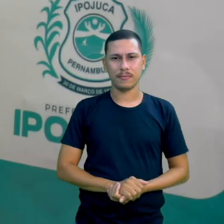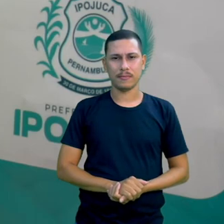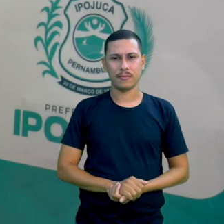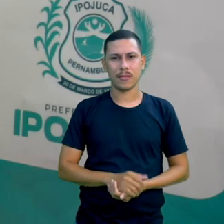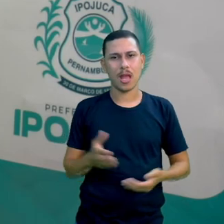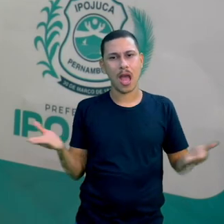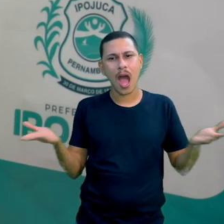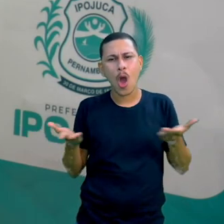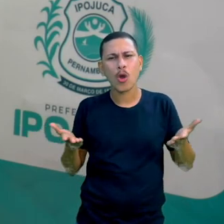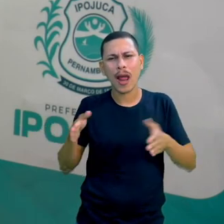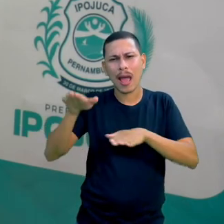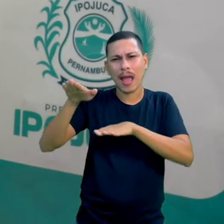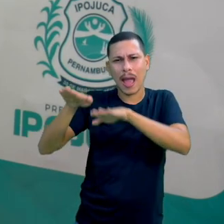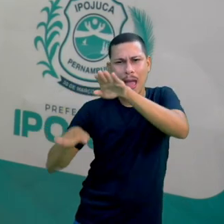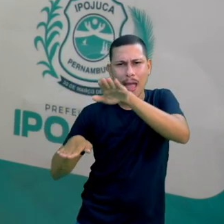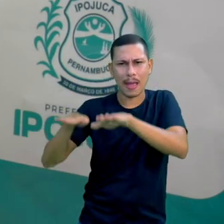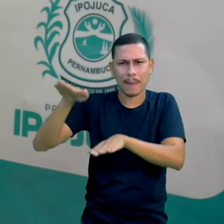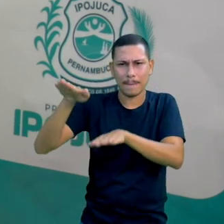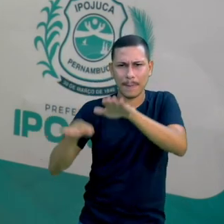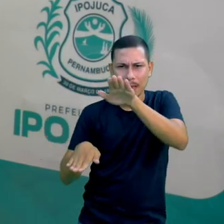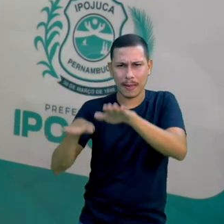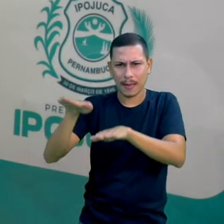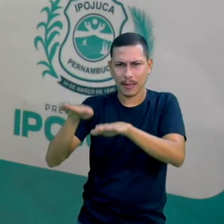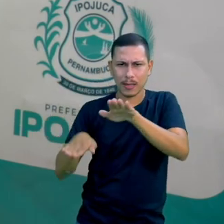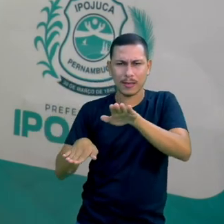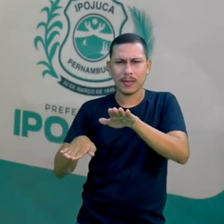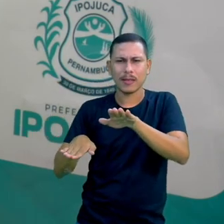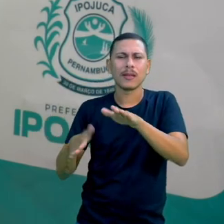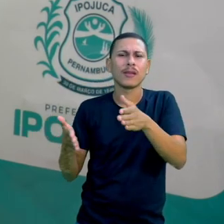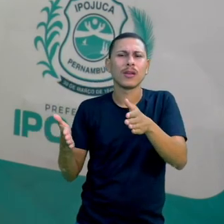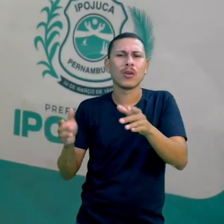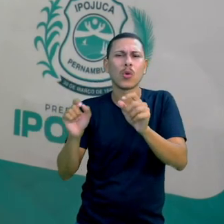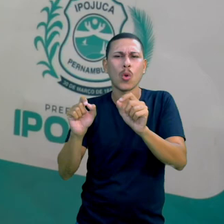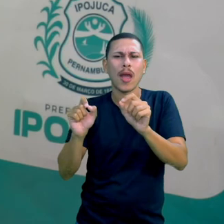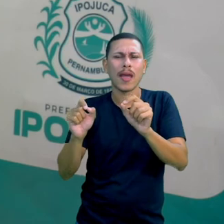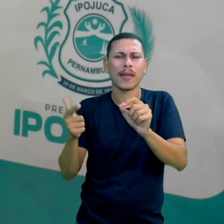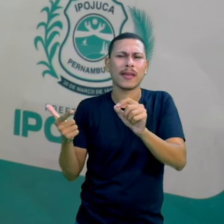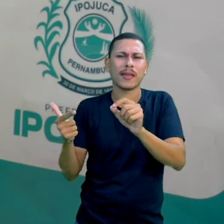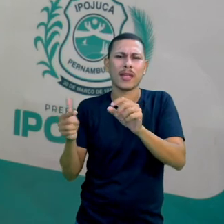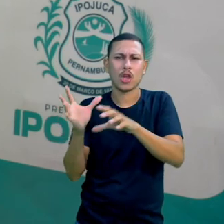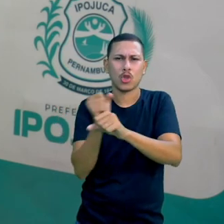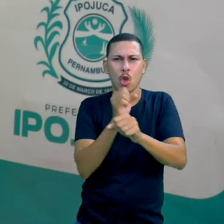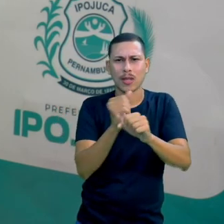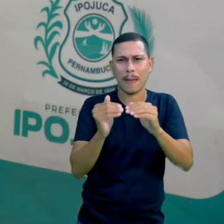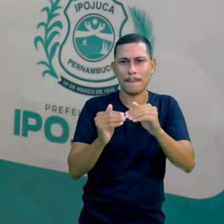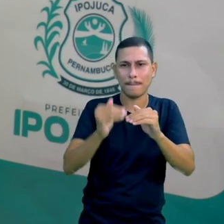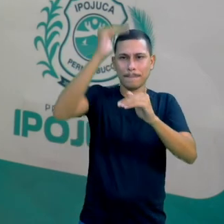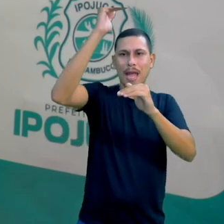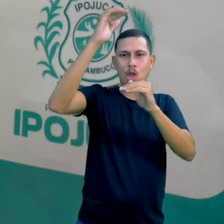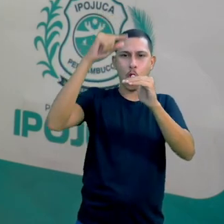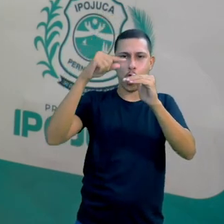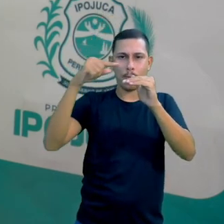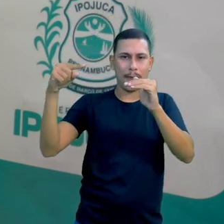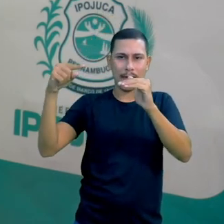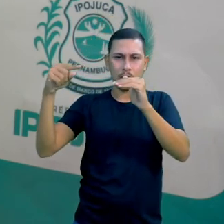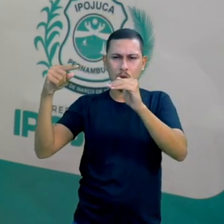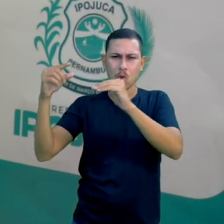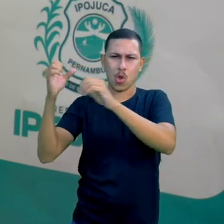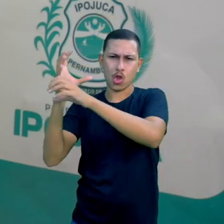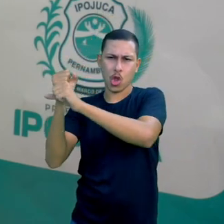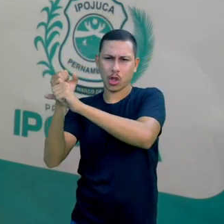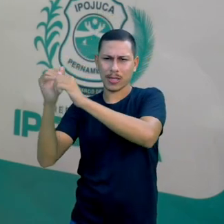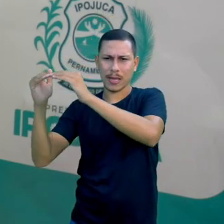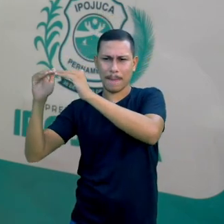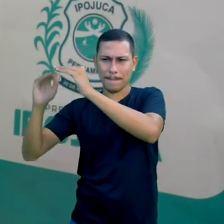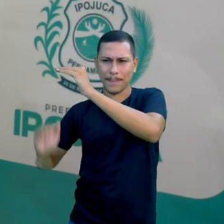amplitude da nota de Pedro? Amplitude é a maior nota menos a menor. Já